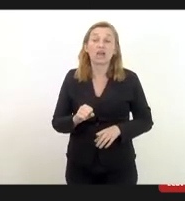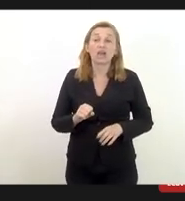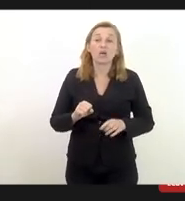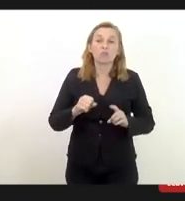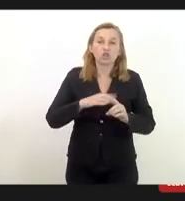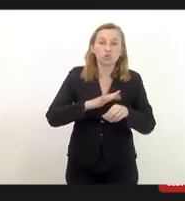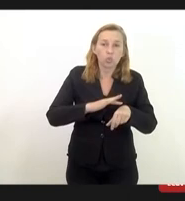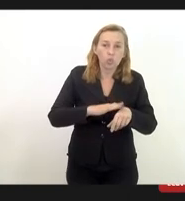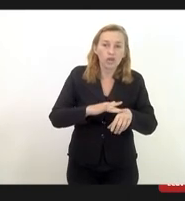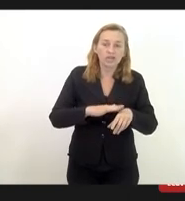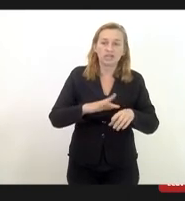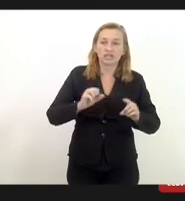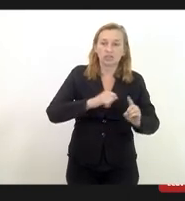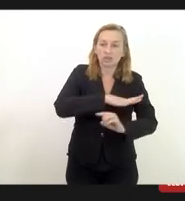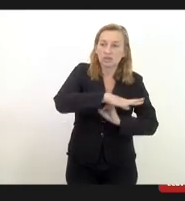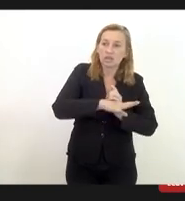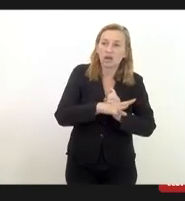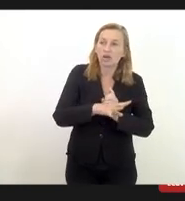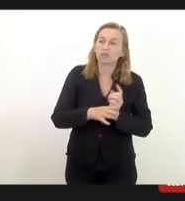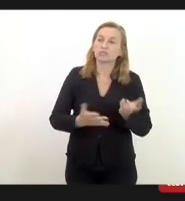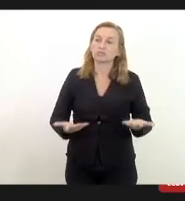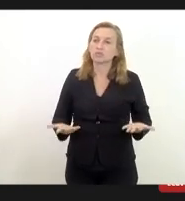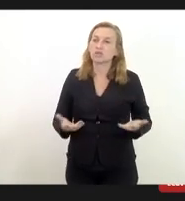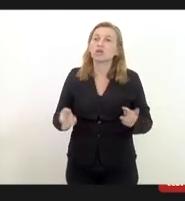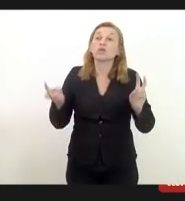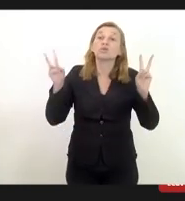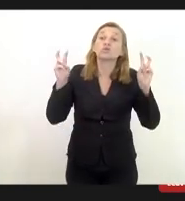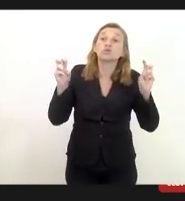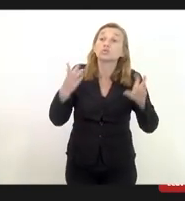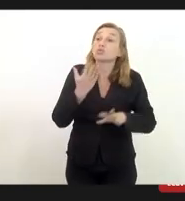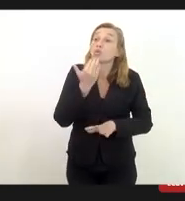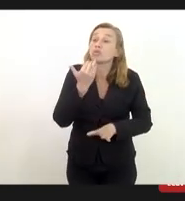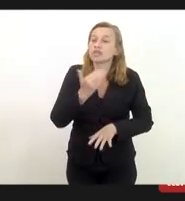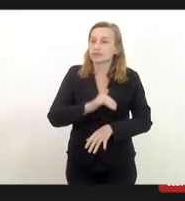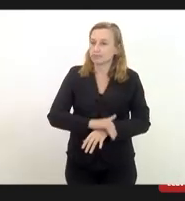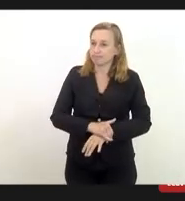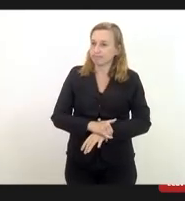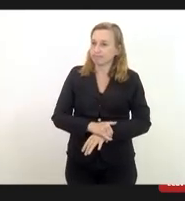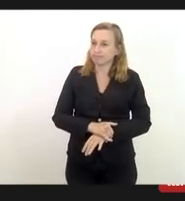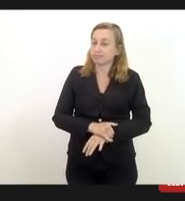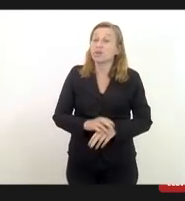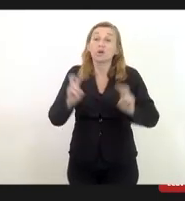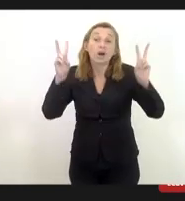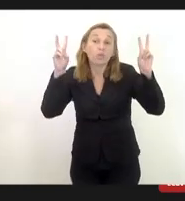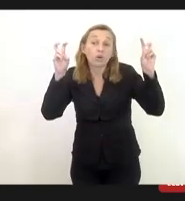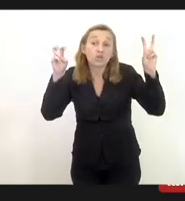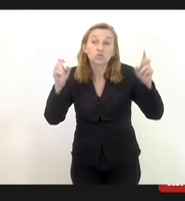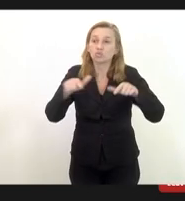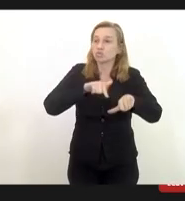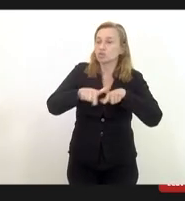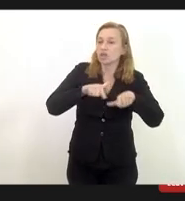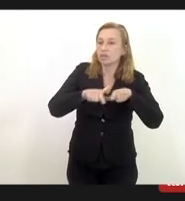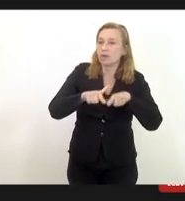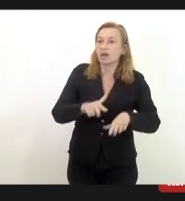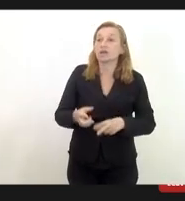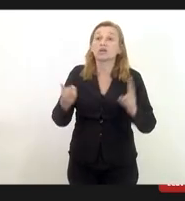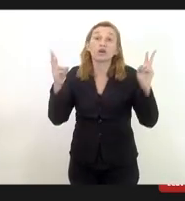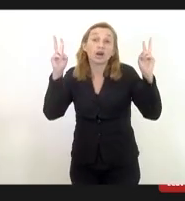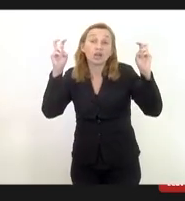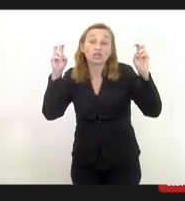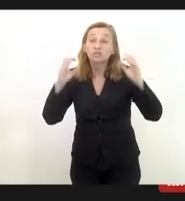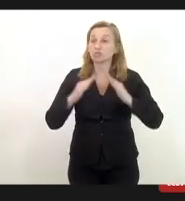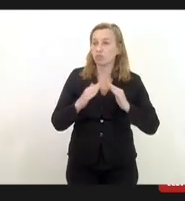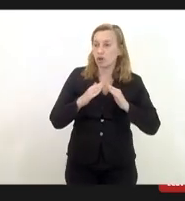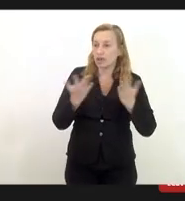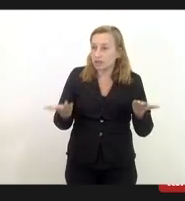social, e que dê a questão da alimentação, a questão de emprego, a questão de transporte, a questão de habitação,